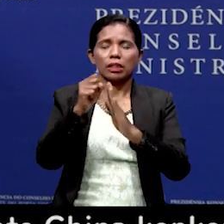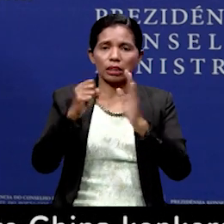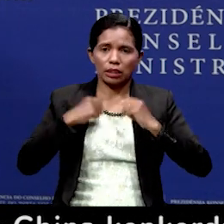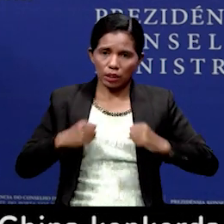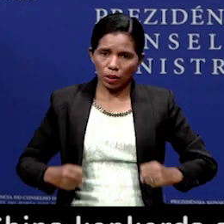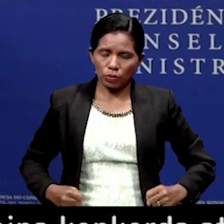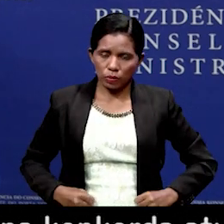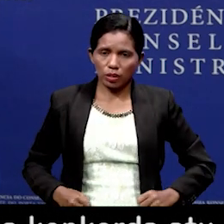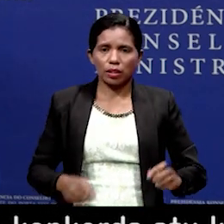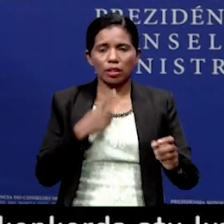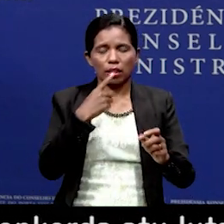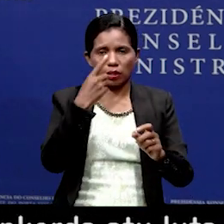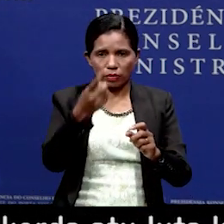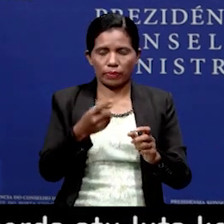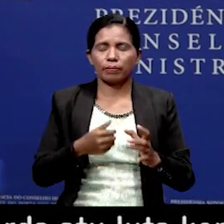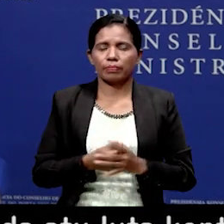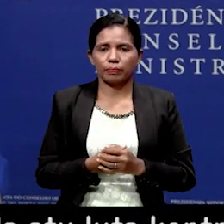saudiniano exige para tatuir.